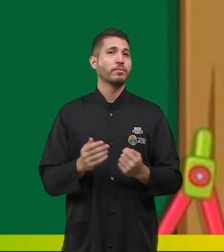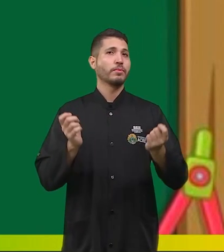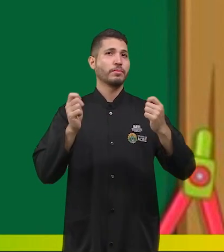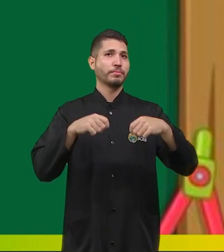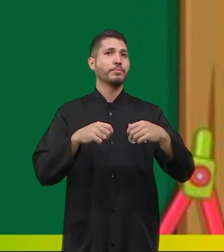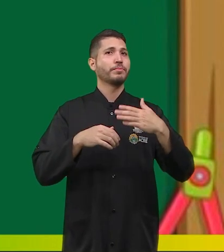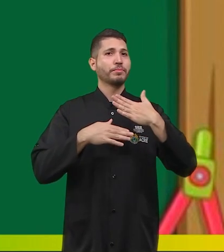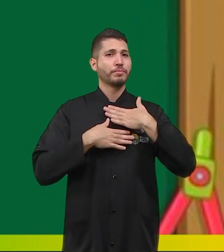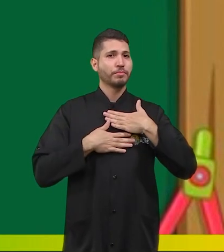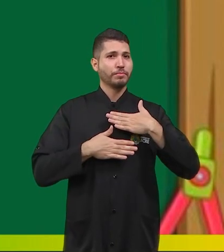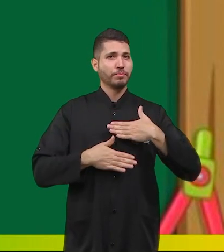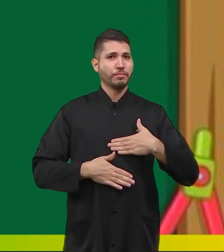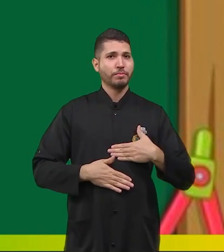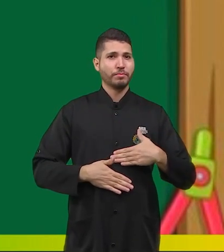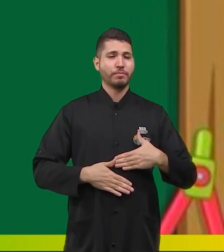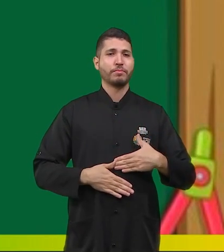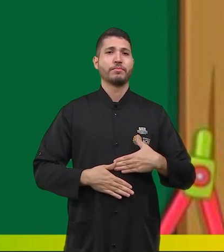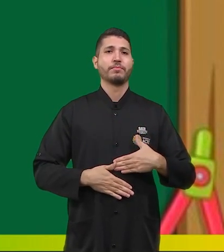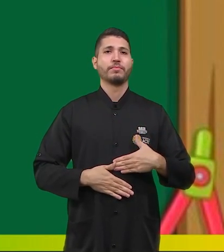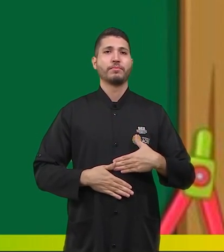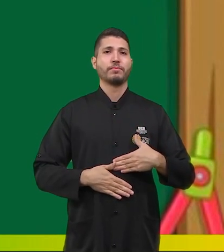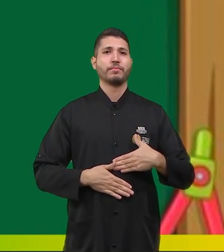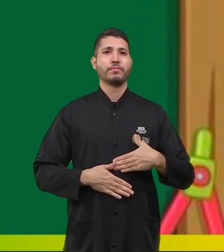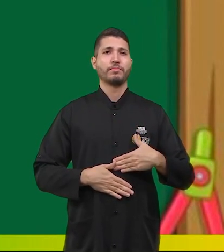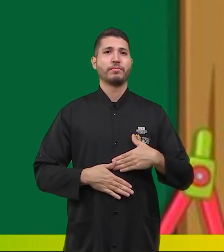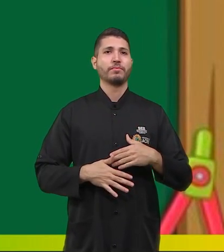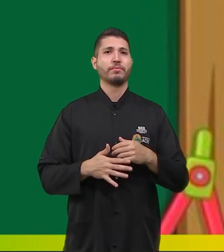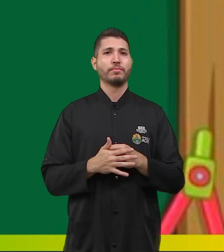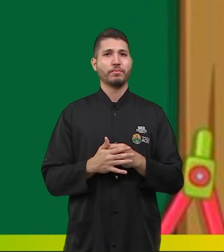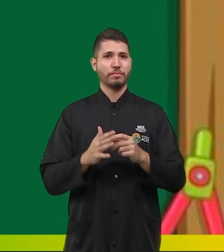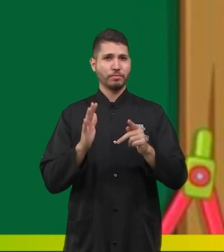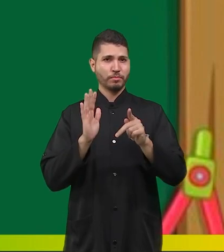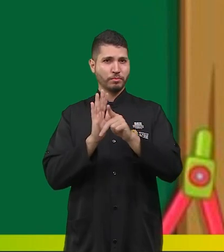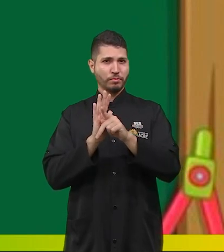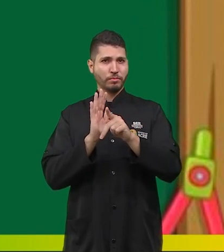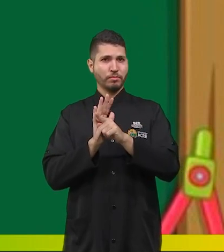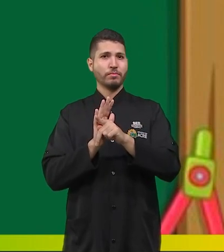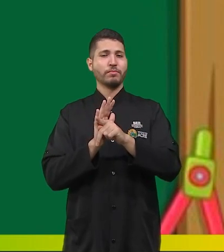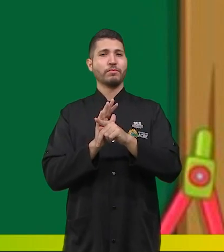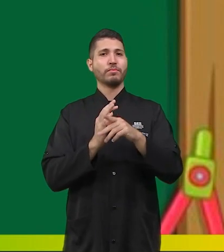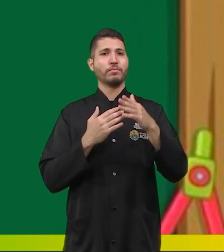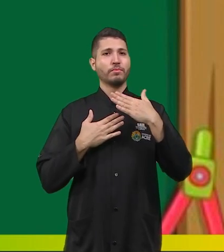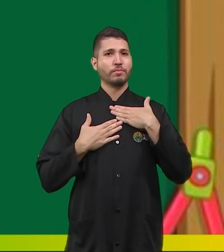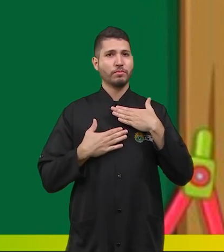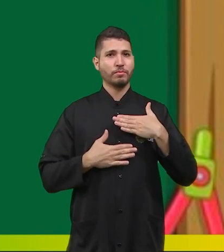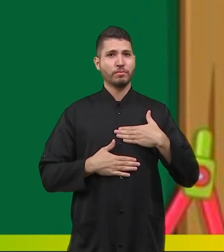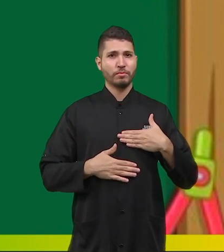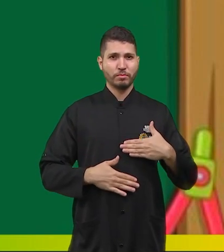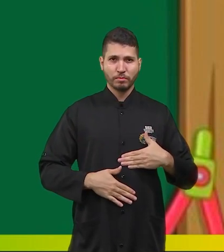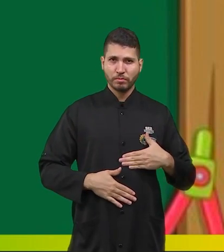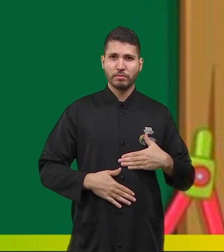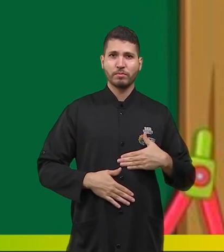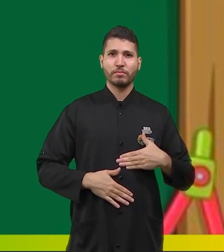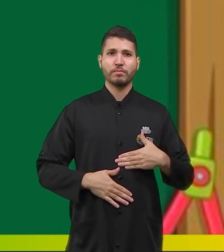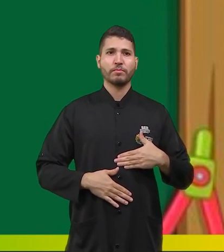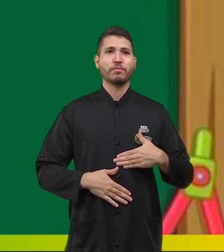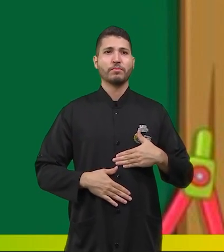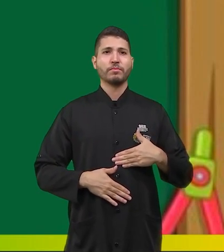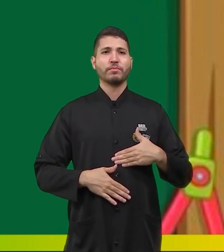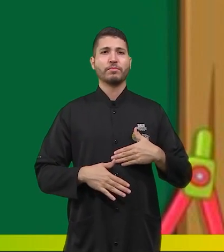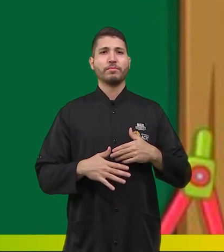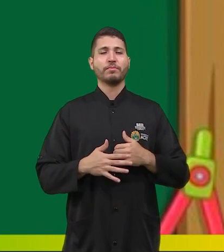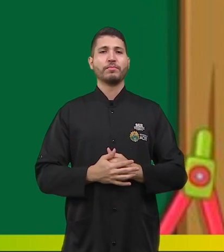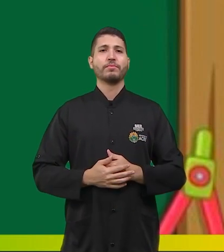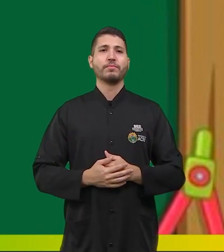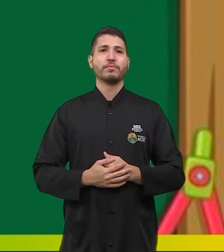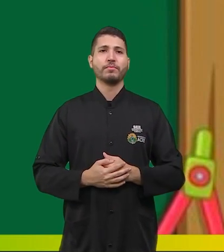físicas são os atributos corporais, ó, vamos grifar aqui, ó, atributos corporais, que, embora determinados